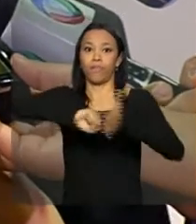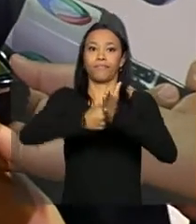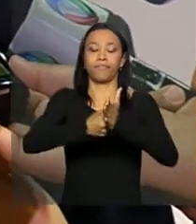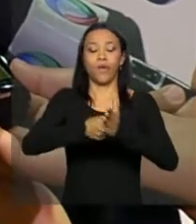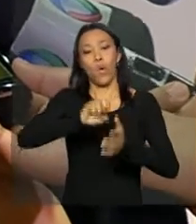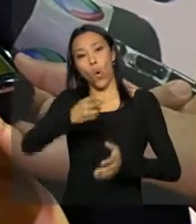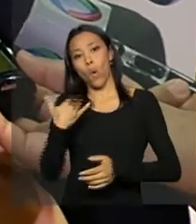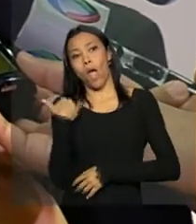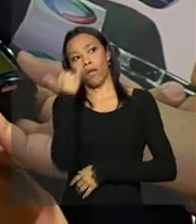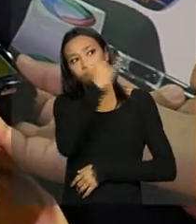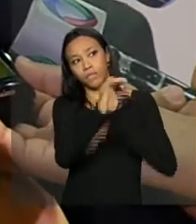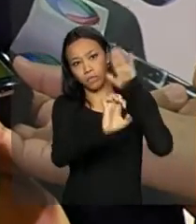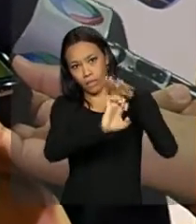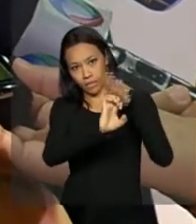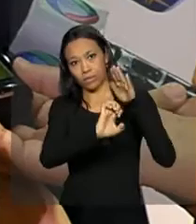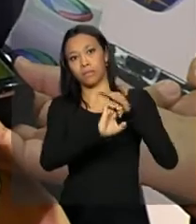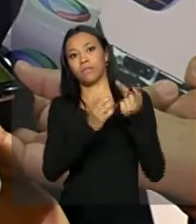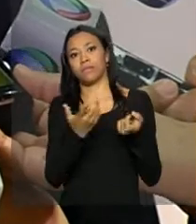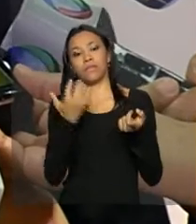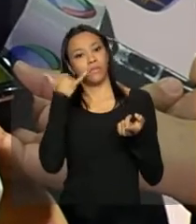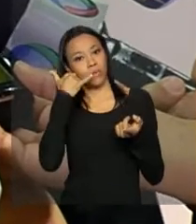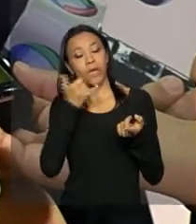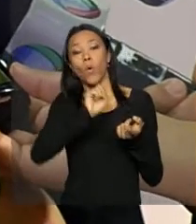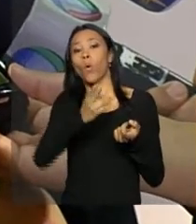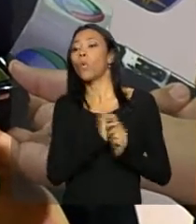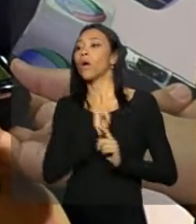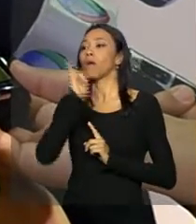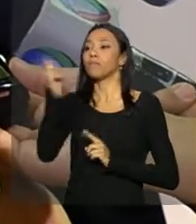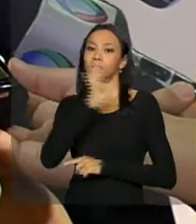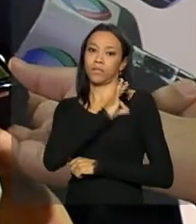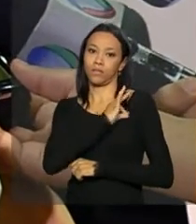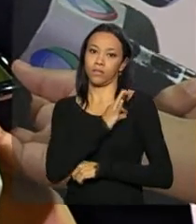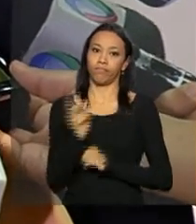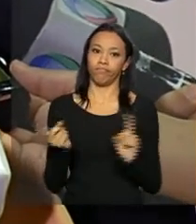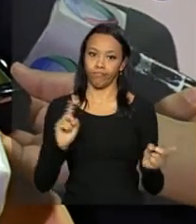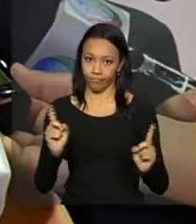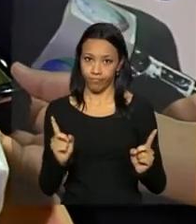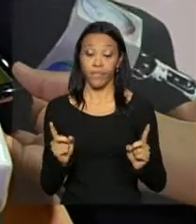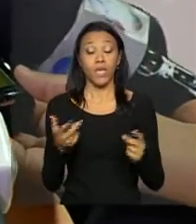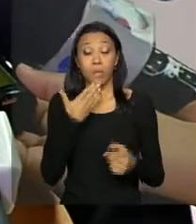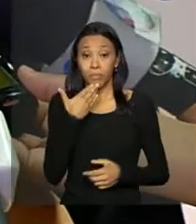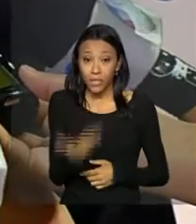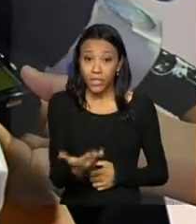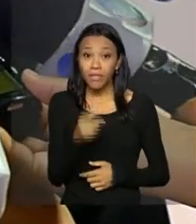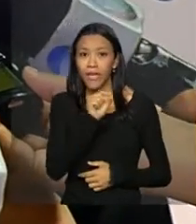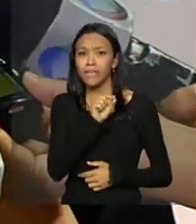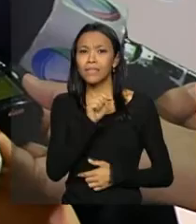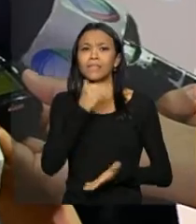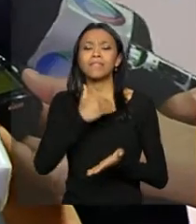ou um lojista também entrar em contato com a delegacia. O que nós estamos pedindo é que as secretarias de segurança do Brasil